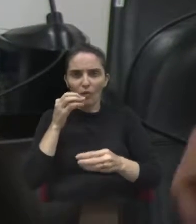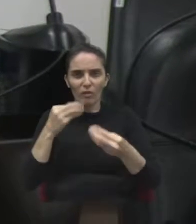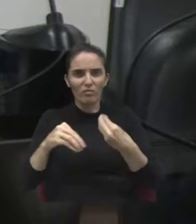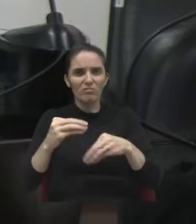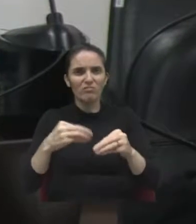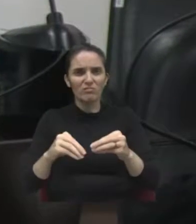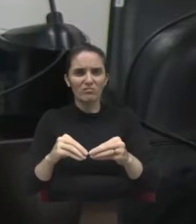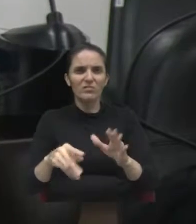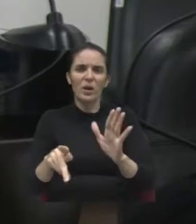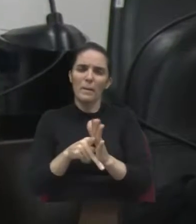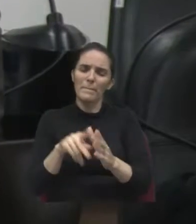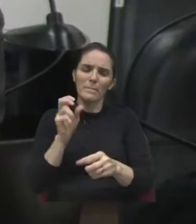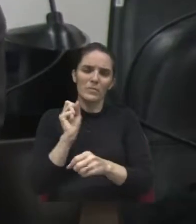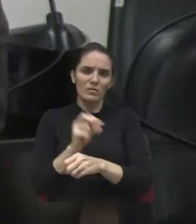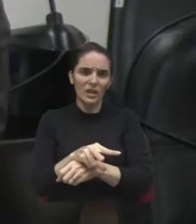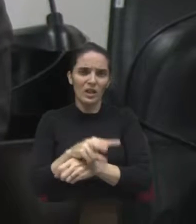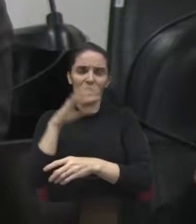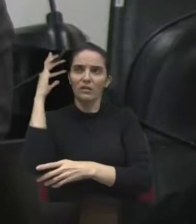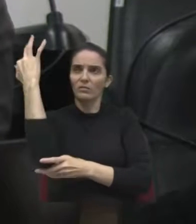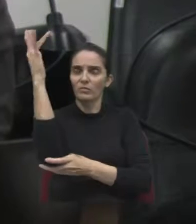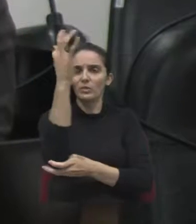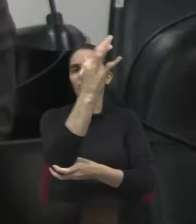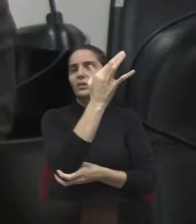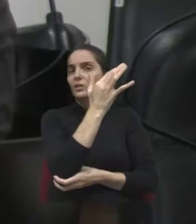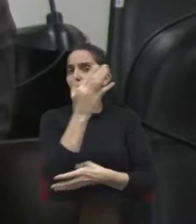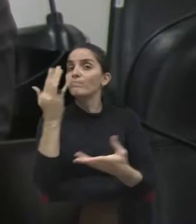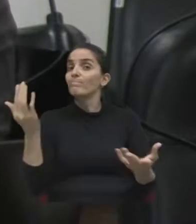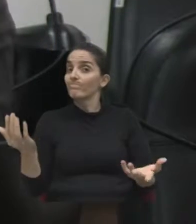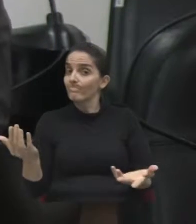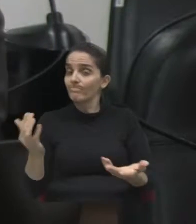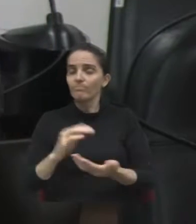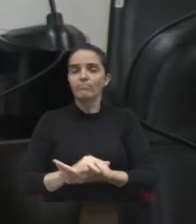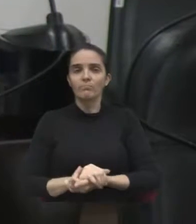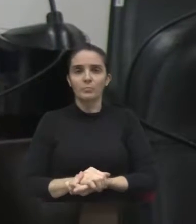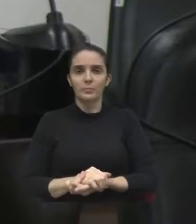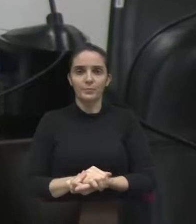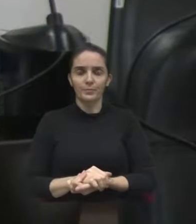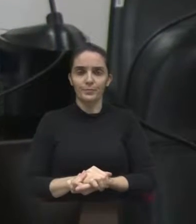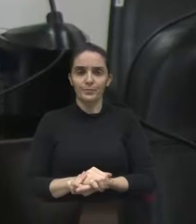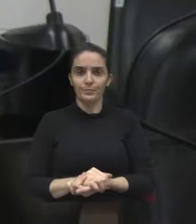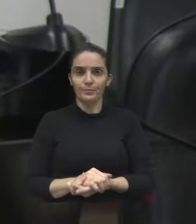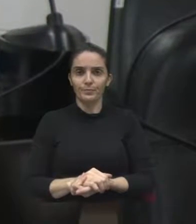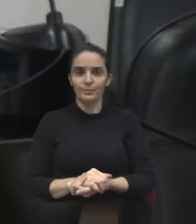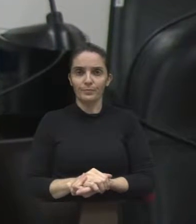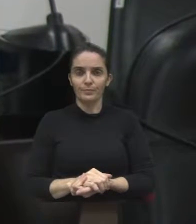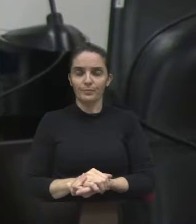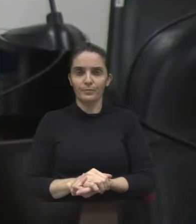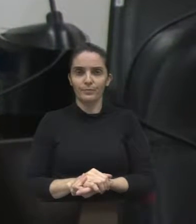meio ambiente. Então, vejo sim que é um desafio,